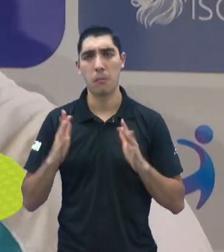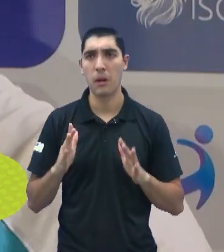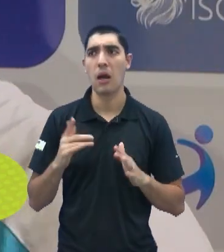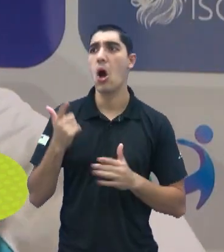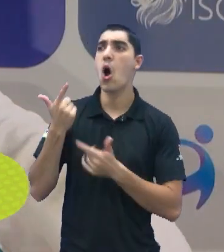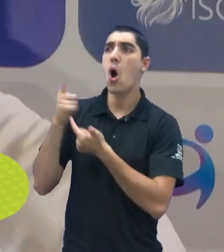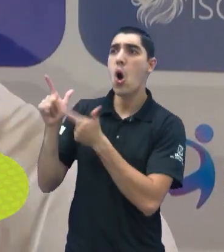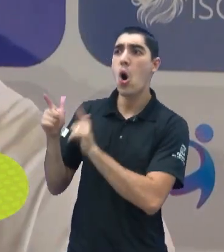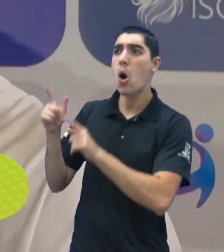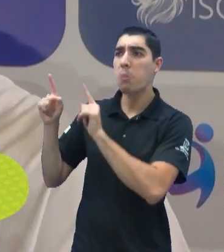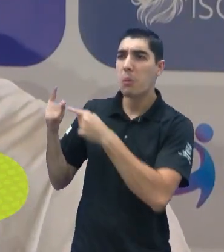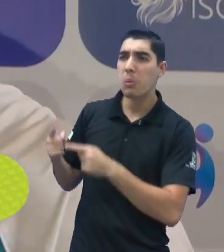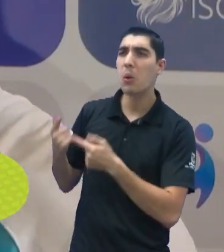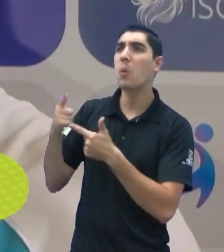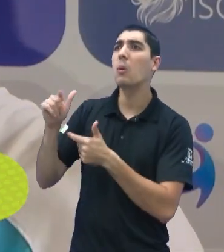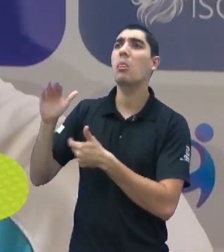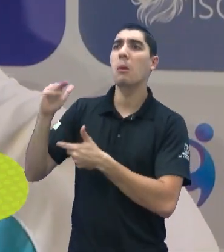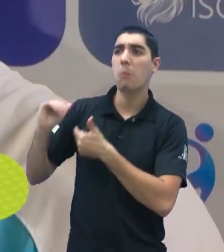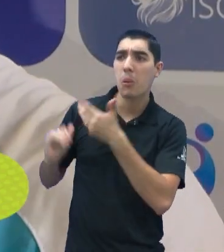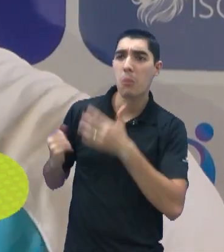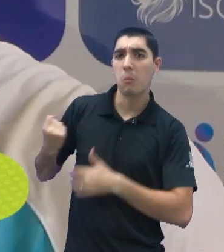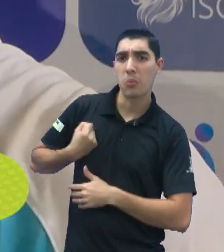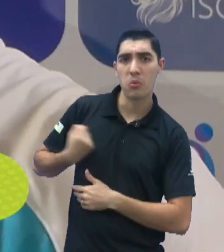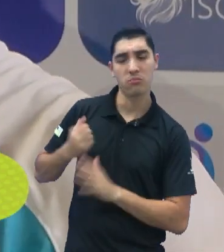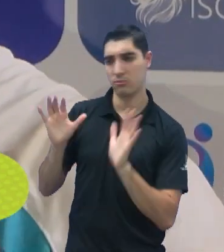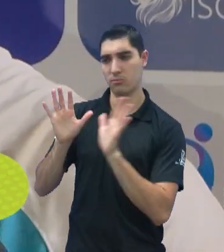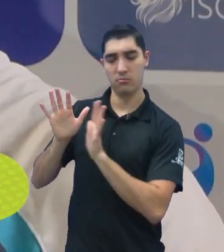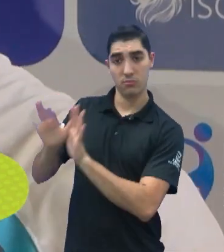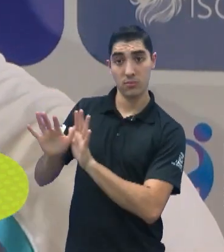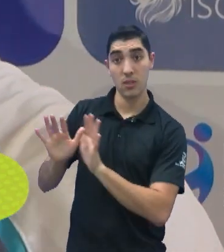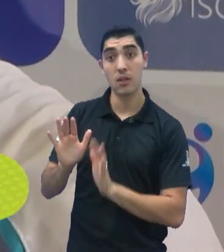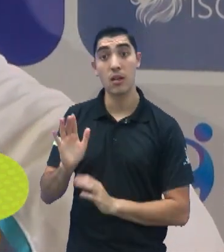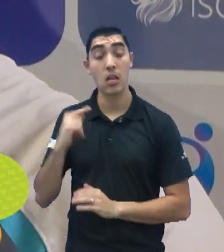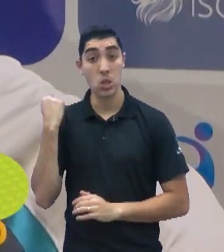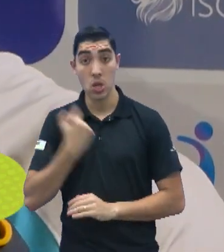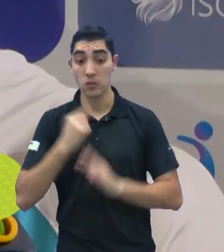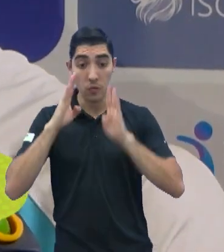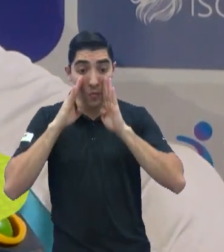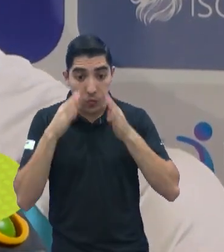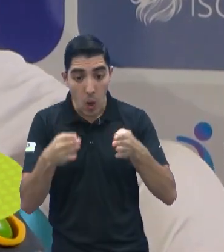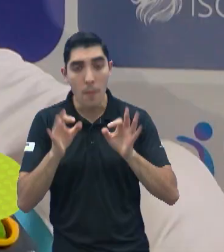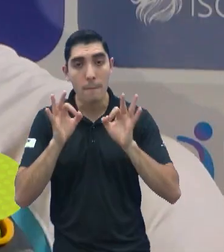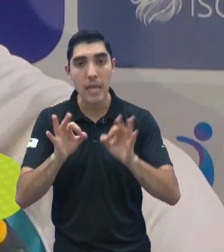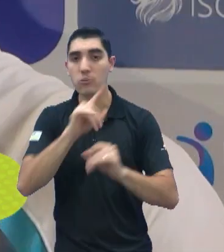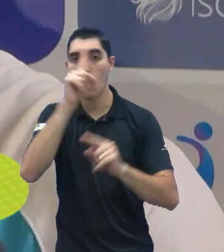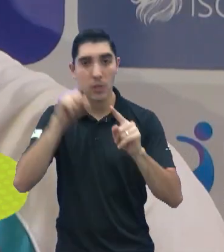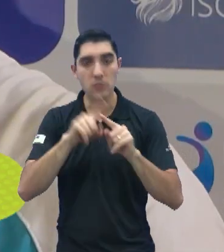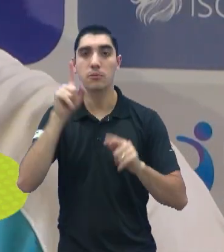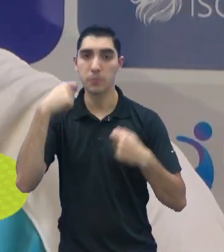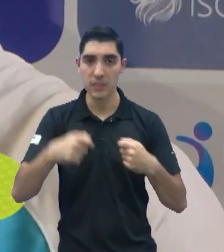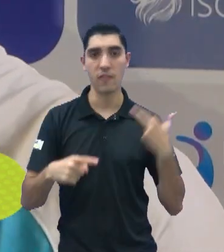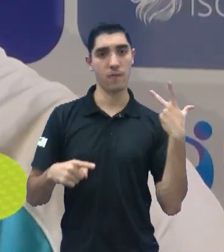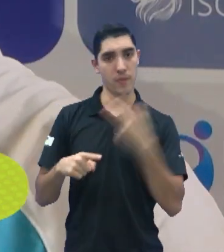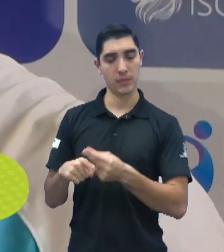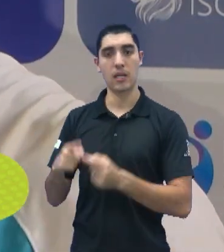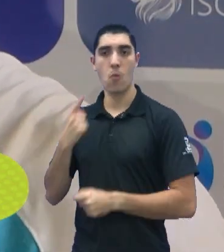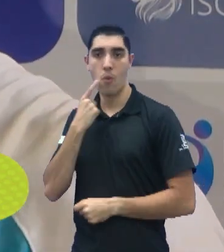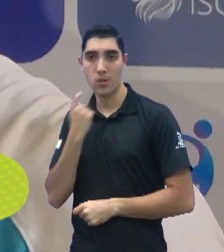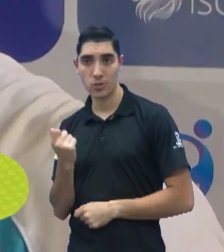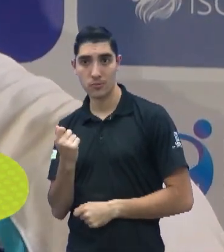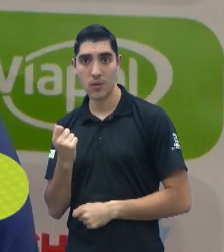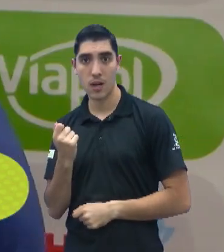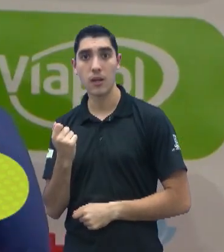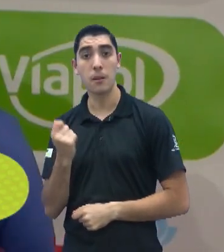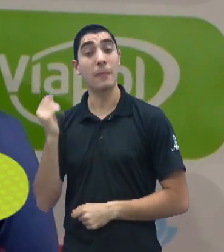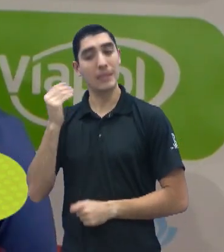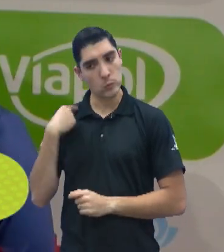jogos, classificação, pontos, categoria, essas coisas, a gente tem que ir com o único objetivo, que é a vitória em qualquer jogo, e buscar